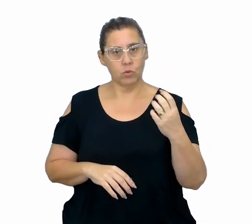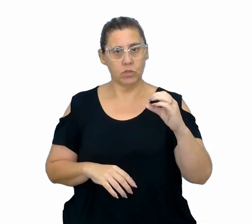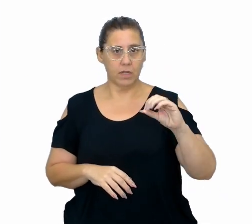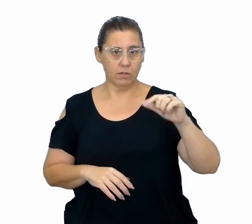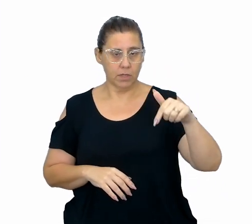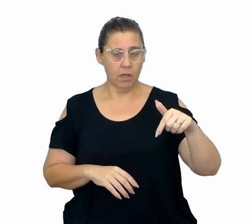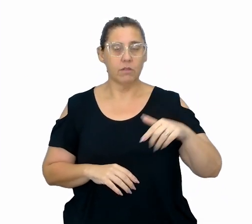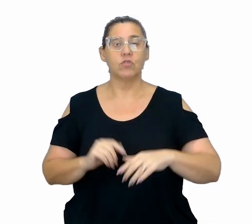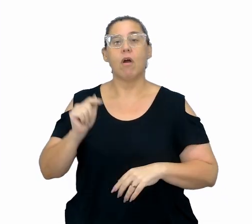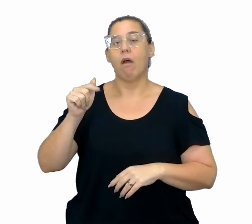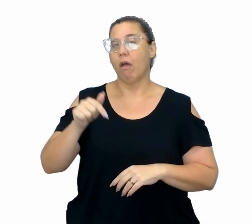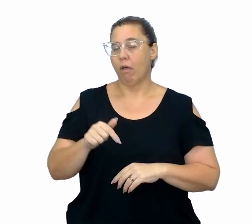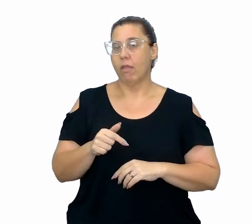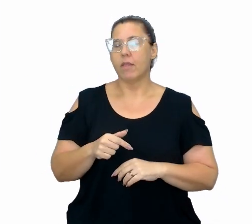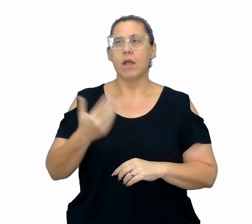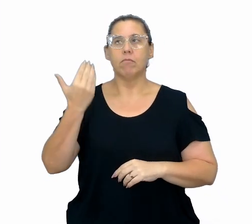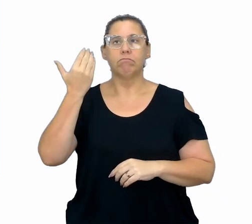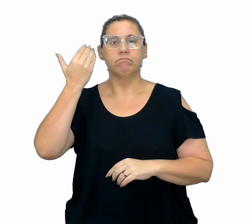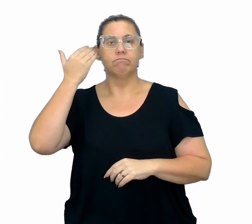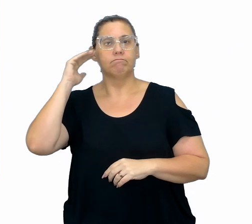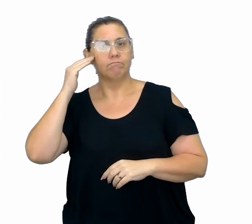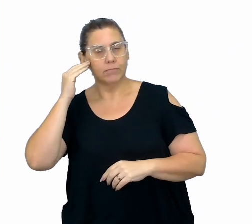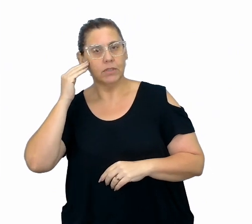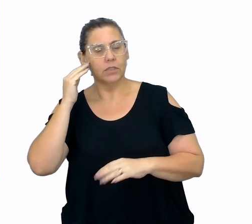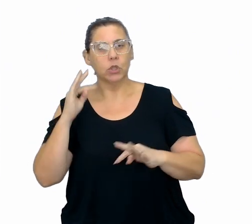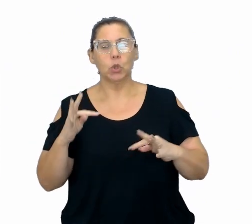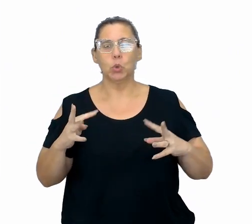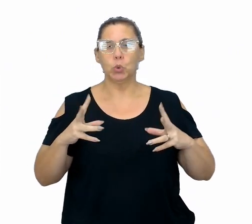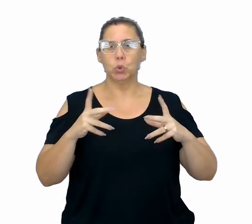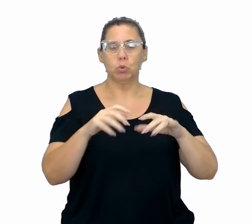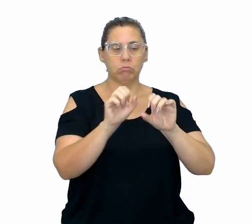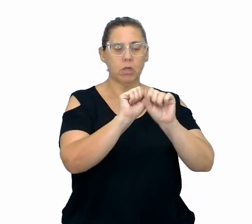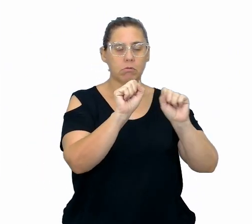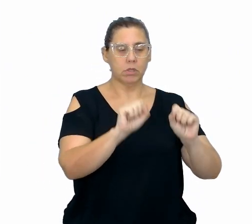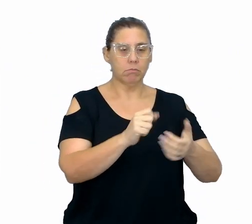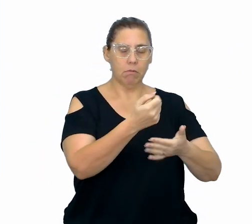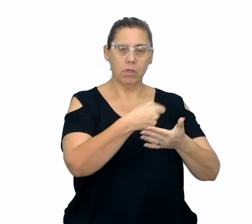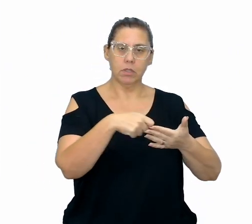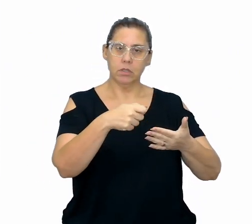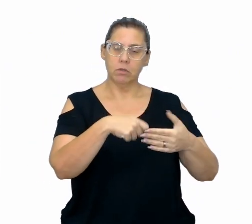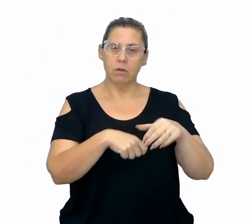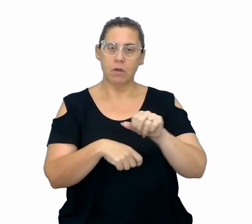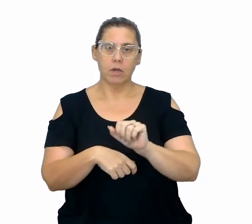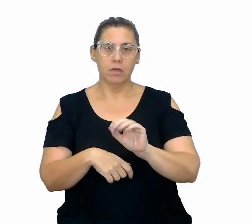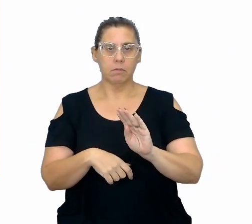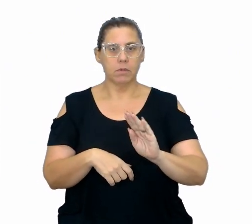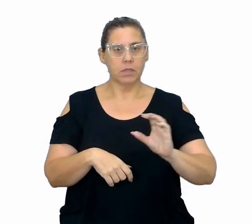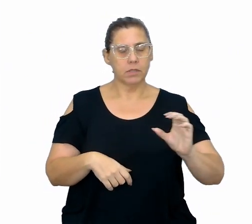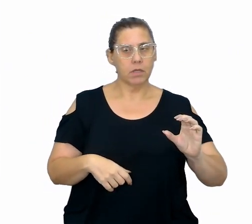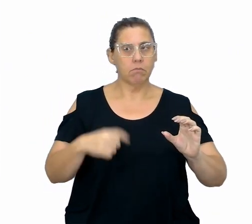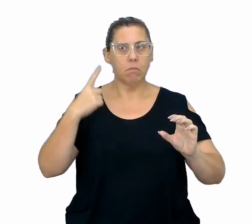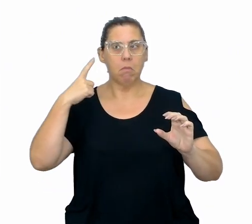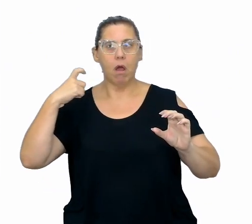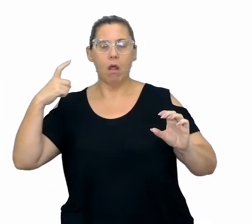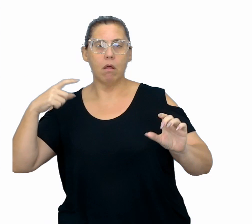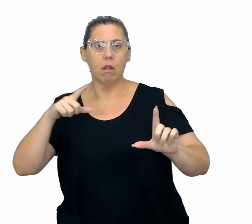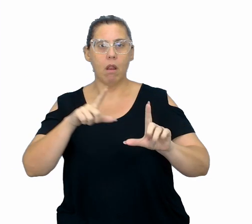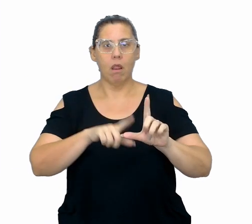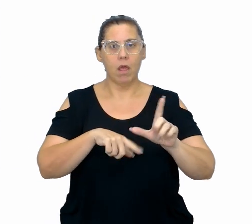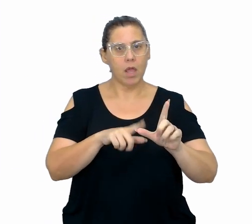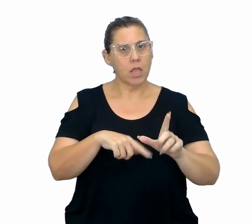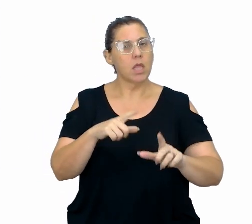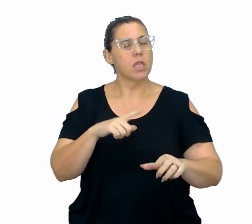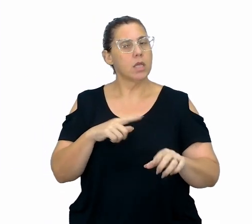EF01LP07, que é compreender as notações do sistema de escrita alfabética, segmentos sonoros e letras.